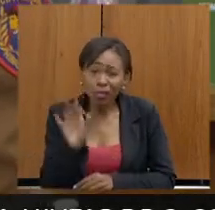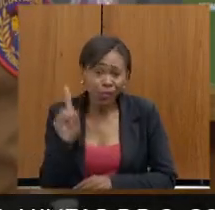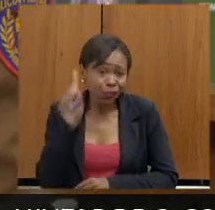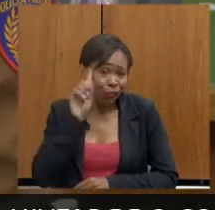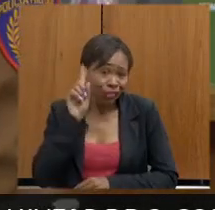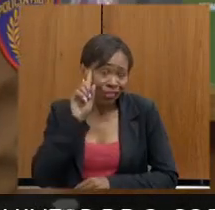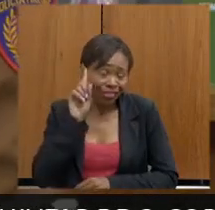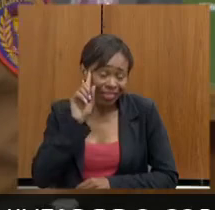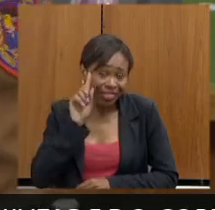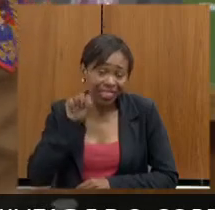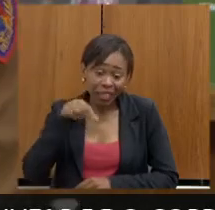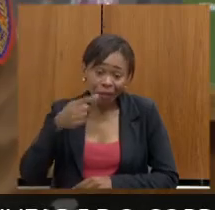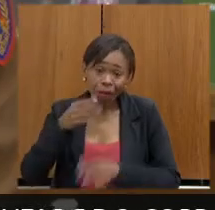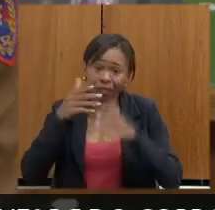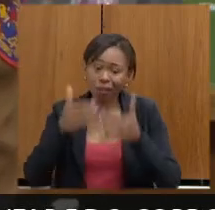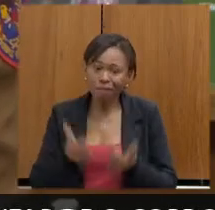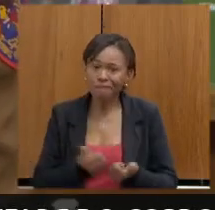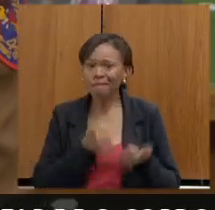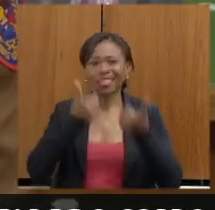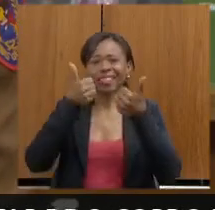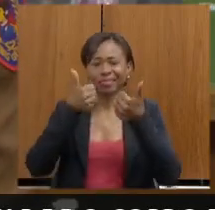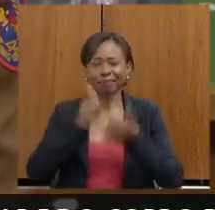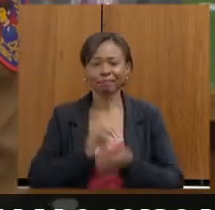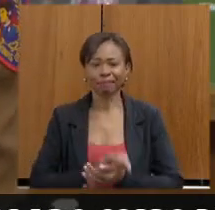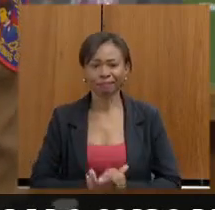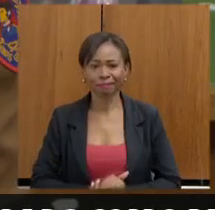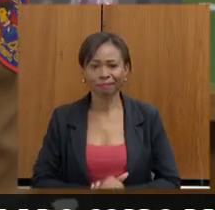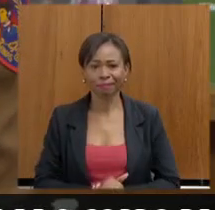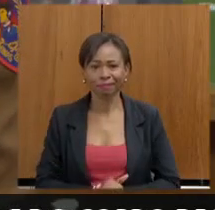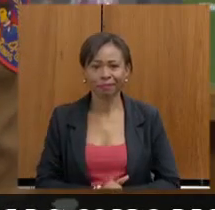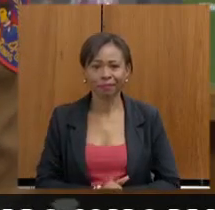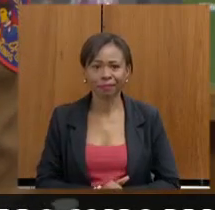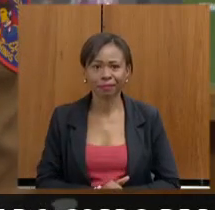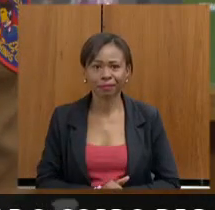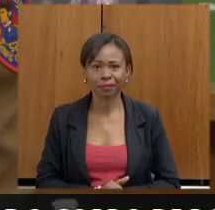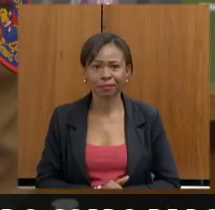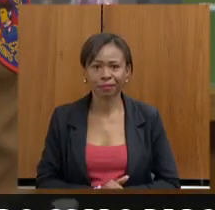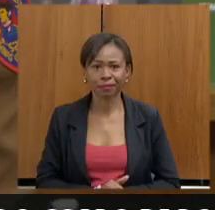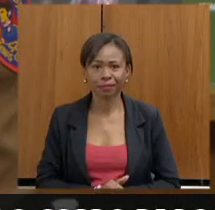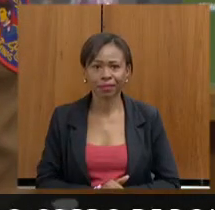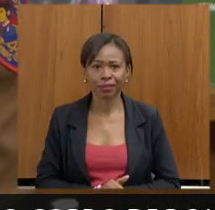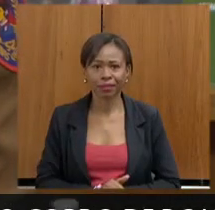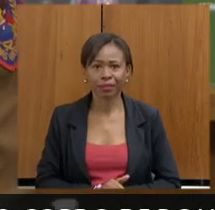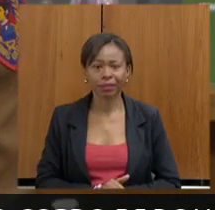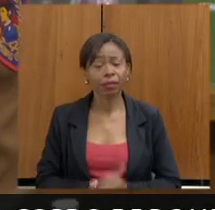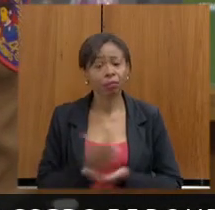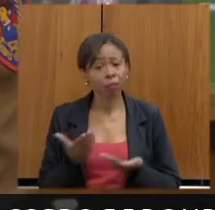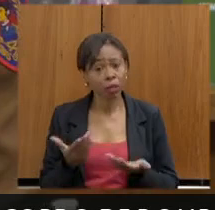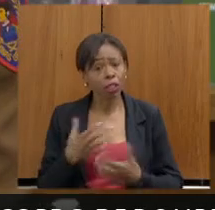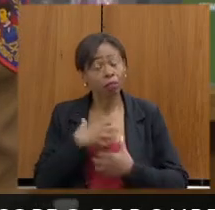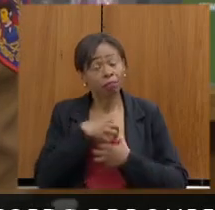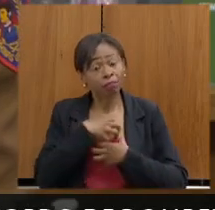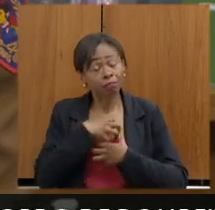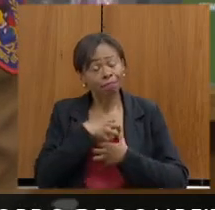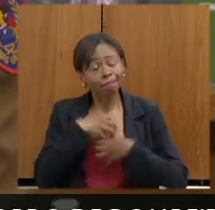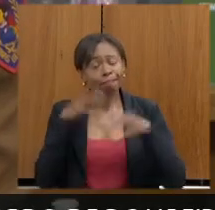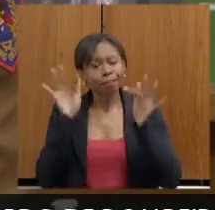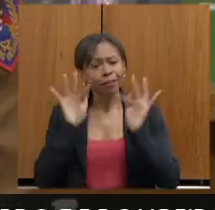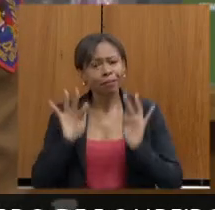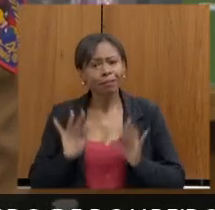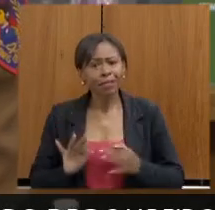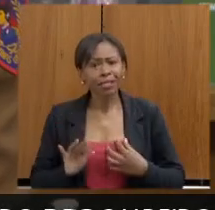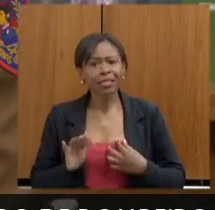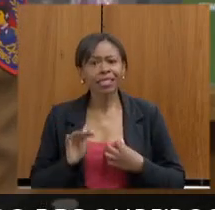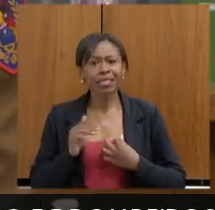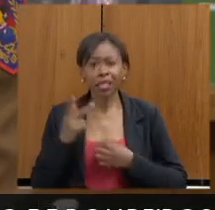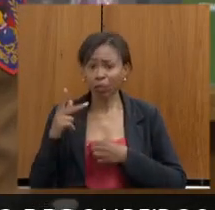a gente tá sempre melhor então a gente fica satisfeito né de receber essa fora da